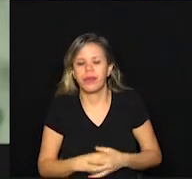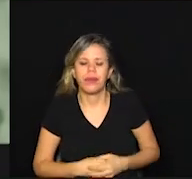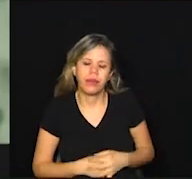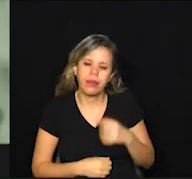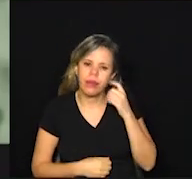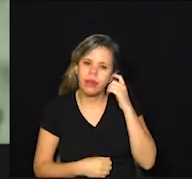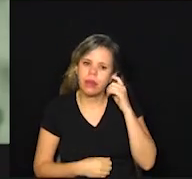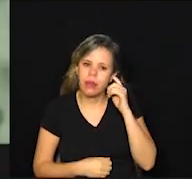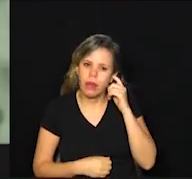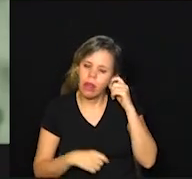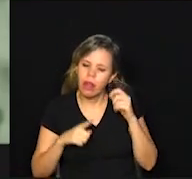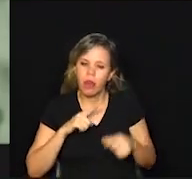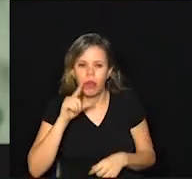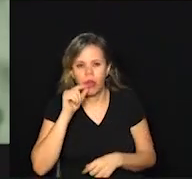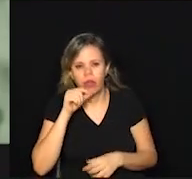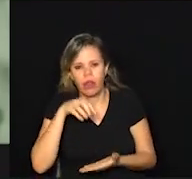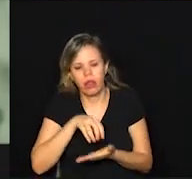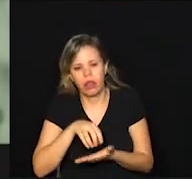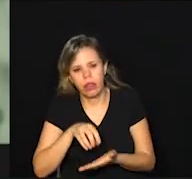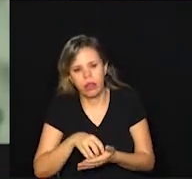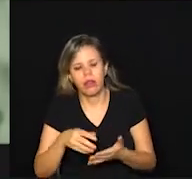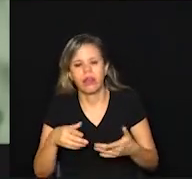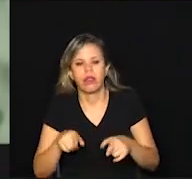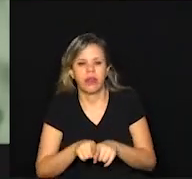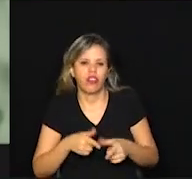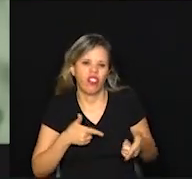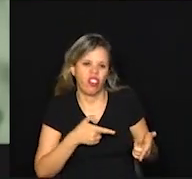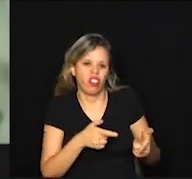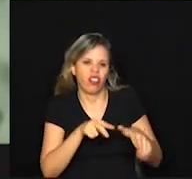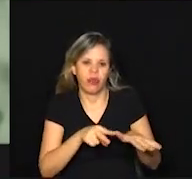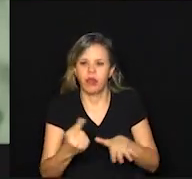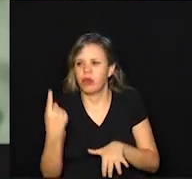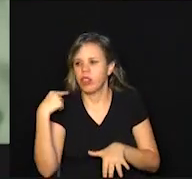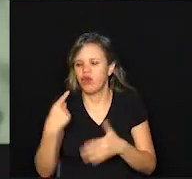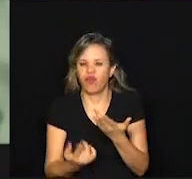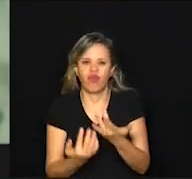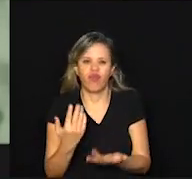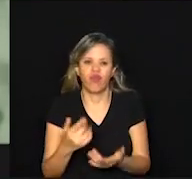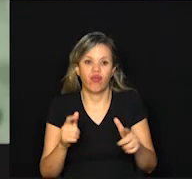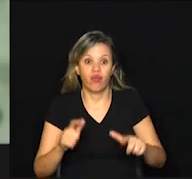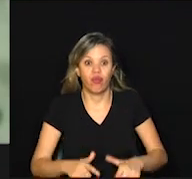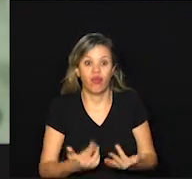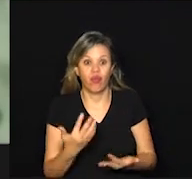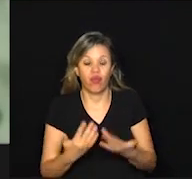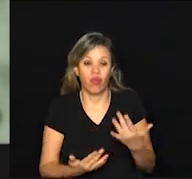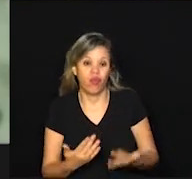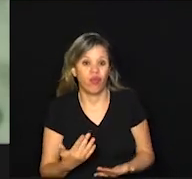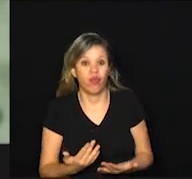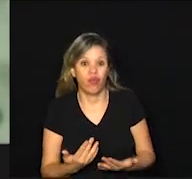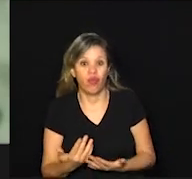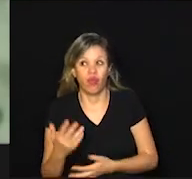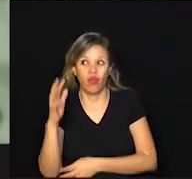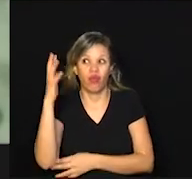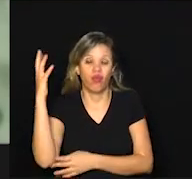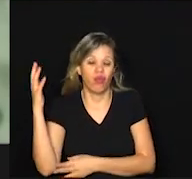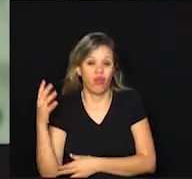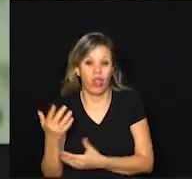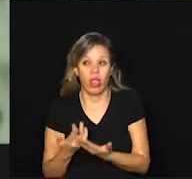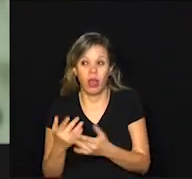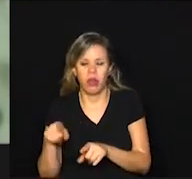temos um durinha e também sofreu assalto semana passada foi queimado o espaço queimar o bambuzal Ao lado